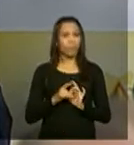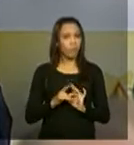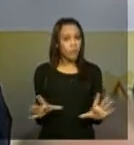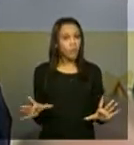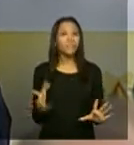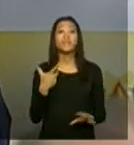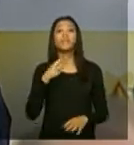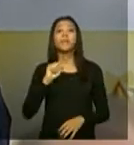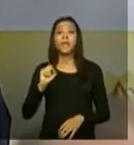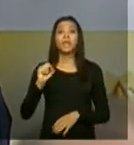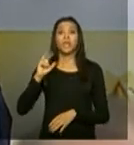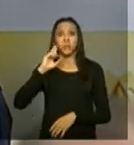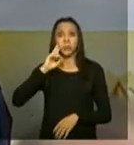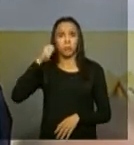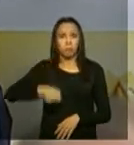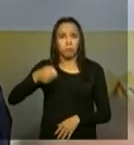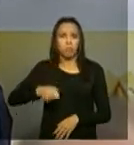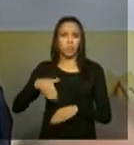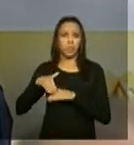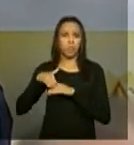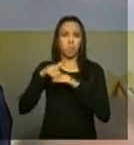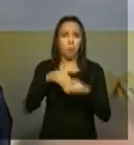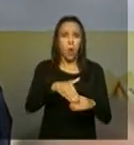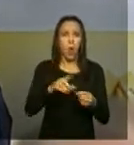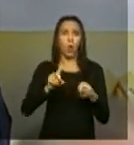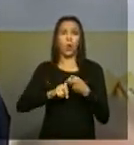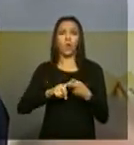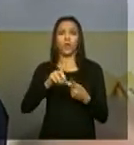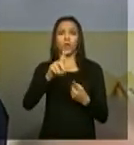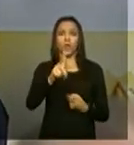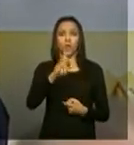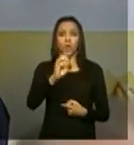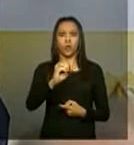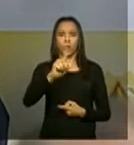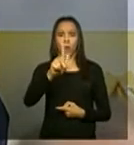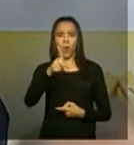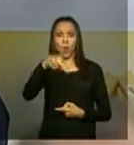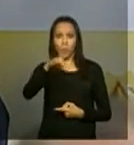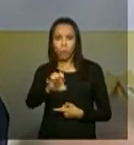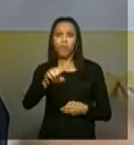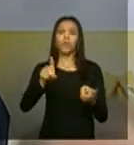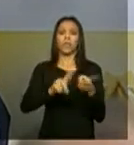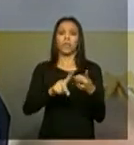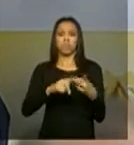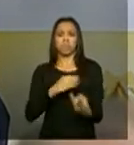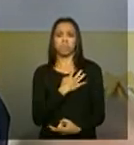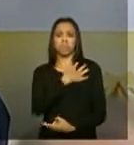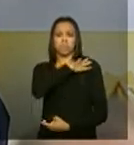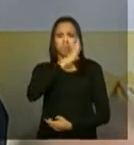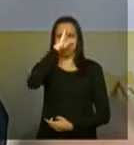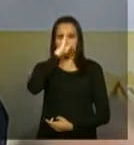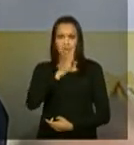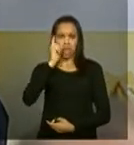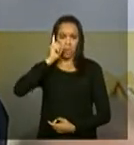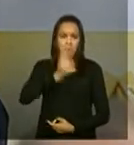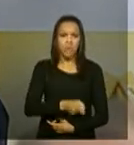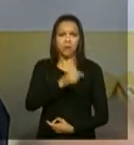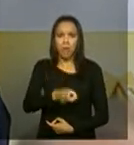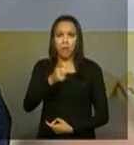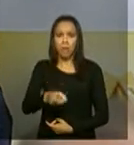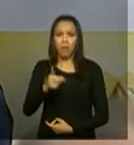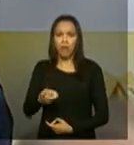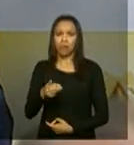advogam autoritarismo o golpe a intervenção militar que vê tenham espaço